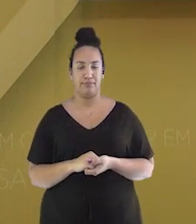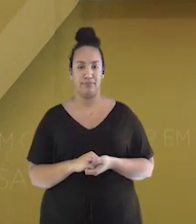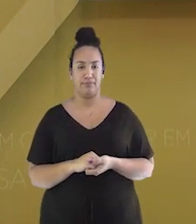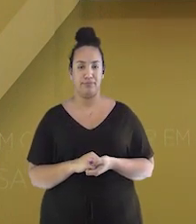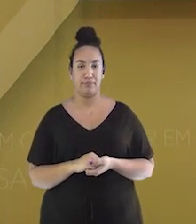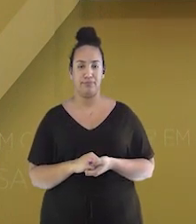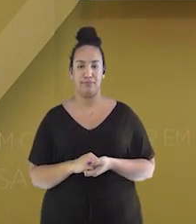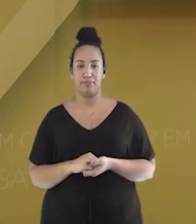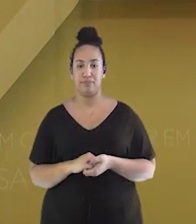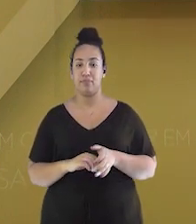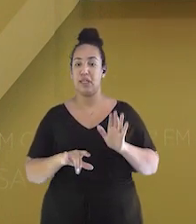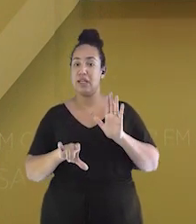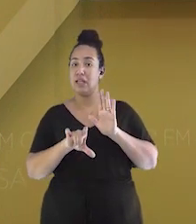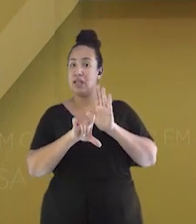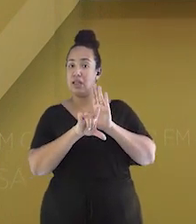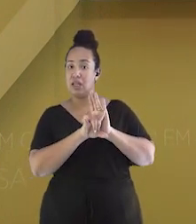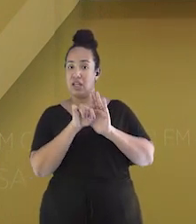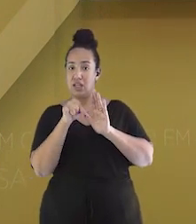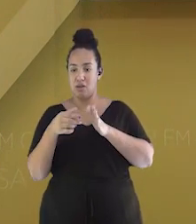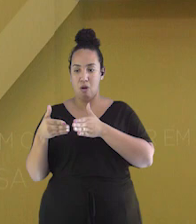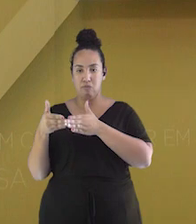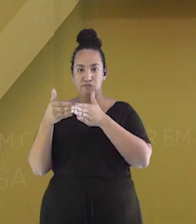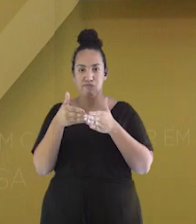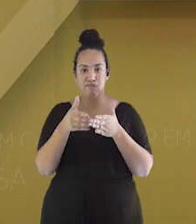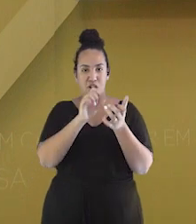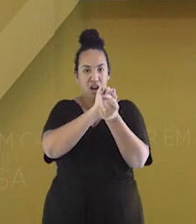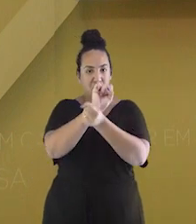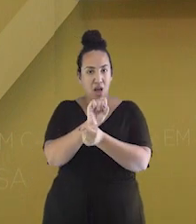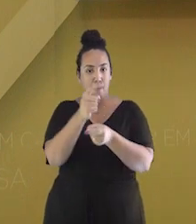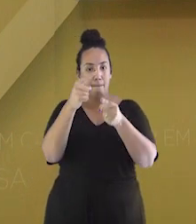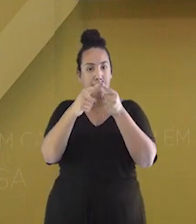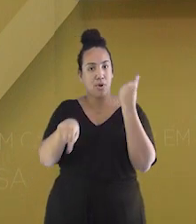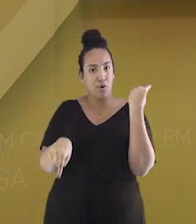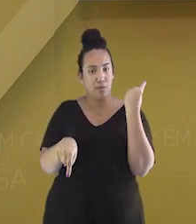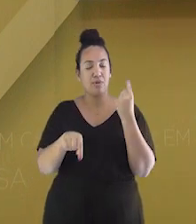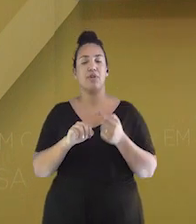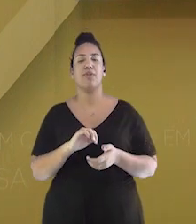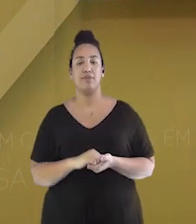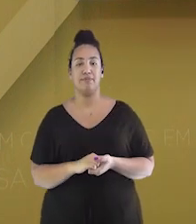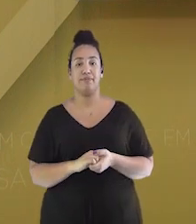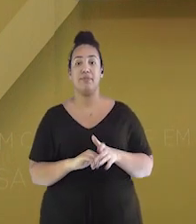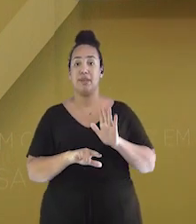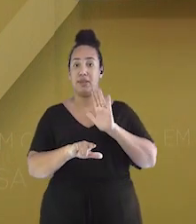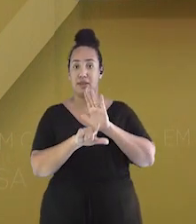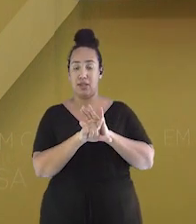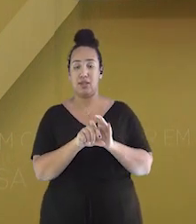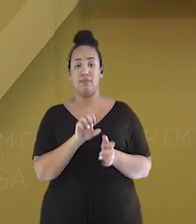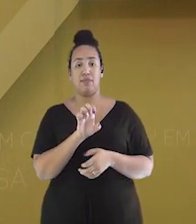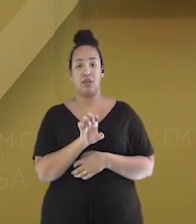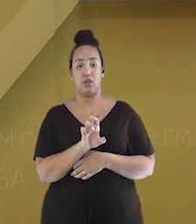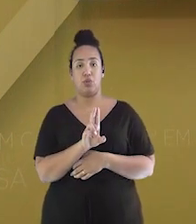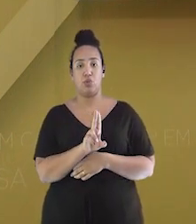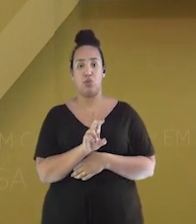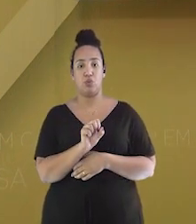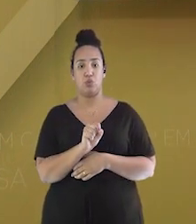dica: lei que proibia o tráfico de escravizados. Foi a lei Eusébio Queiroz.